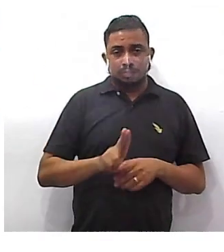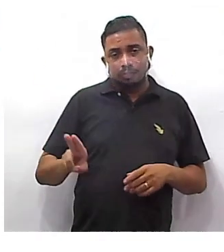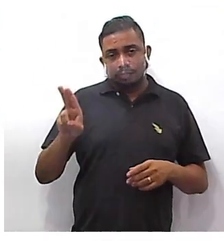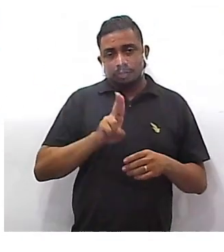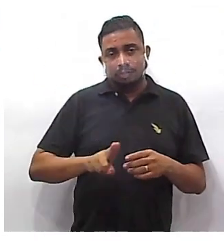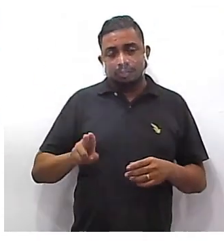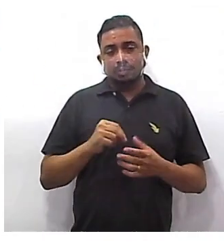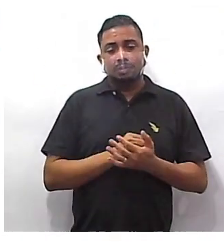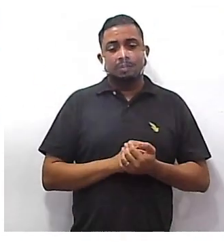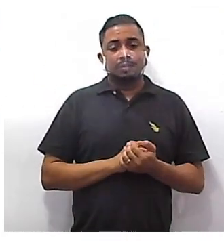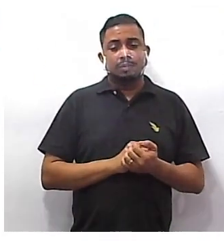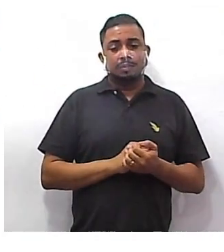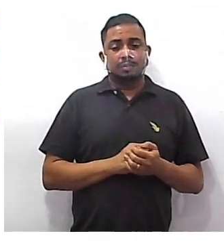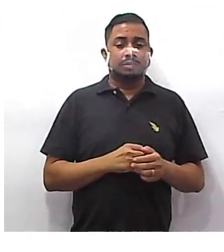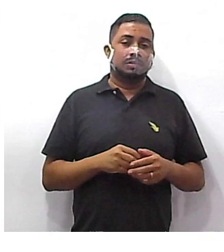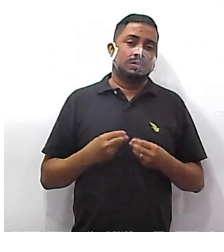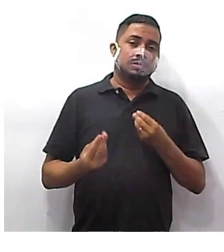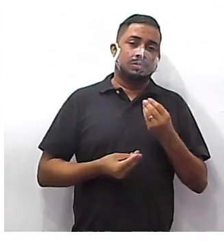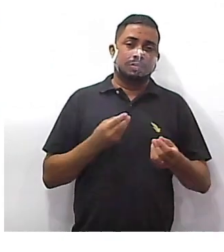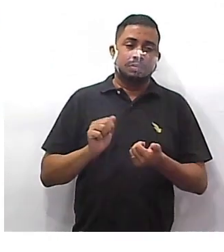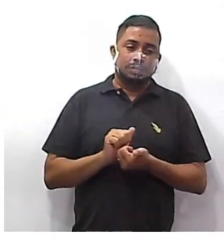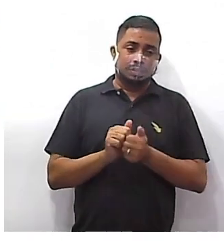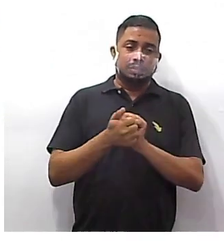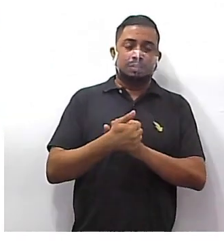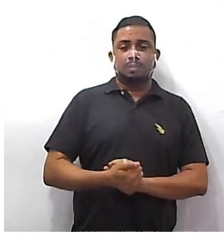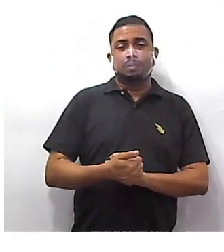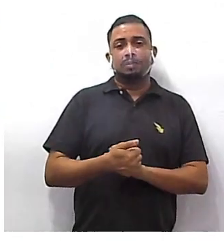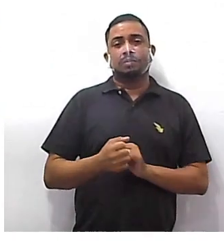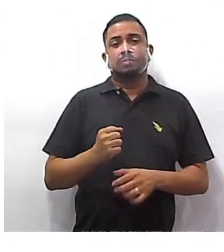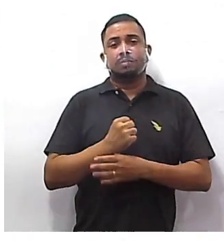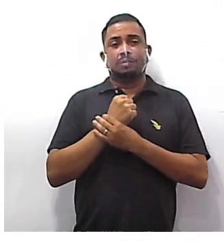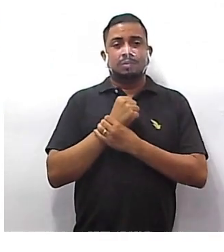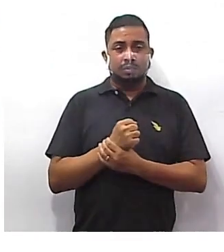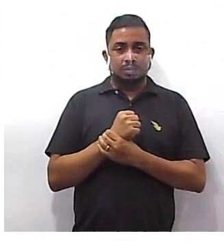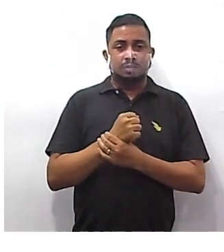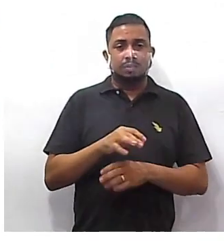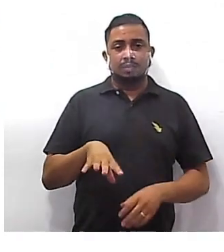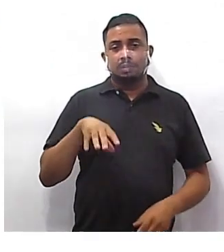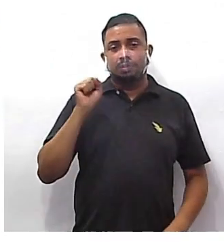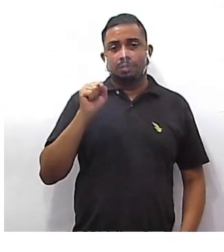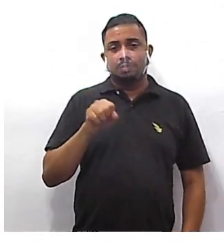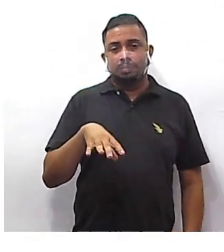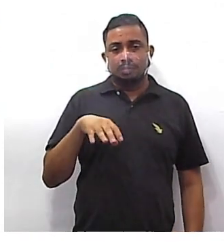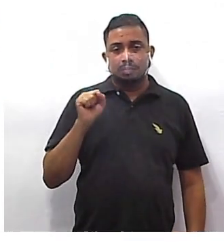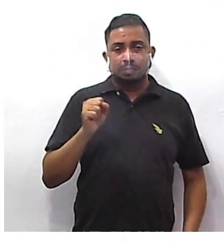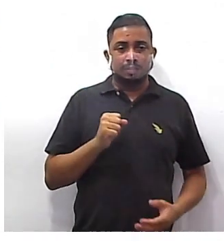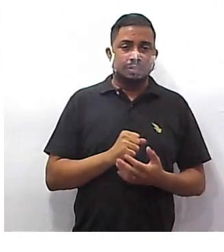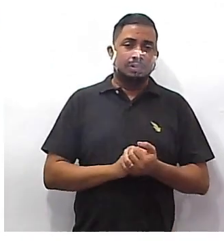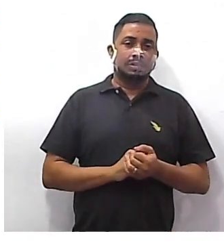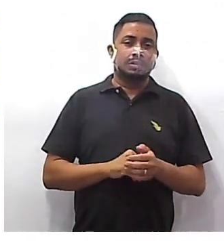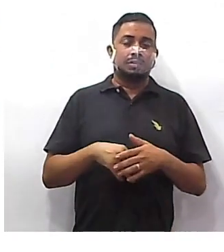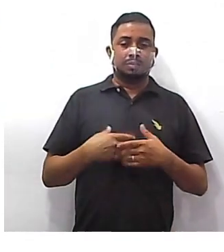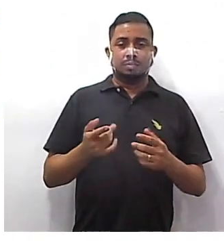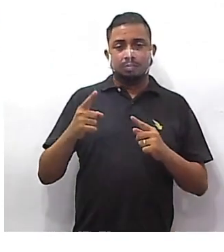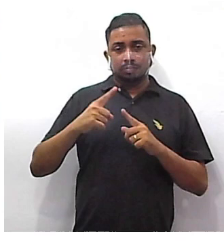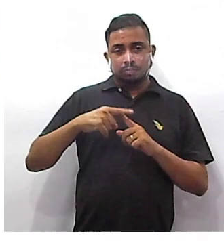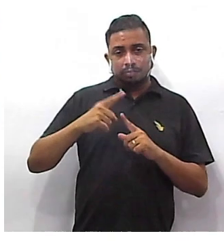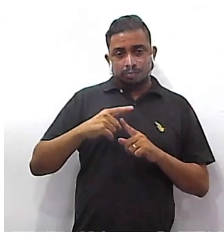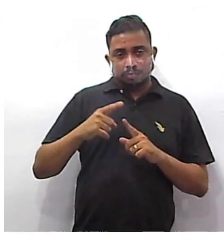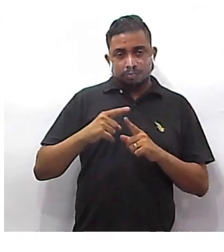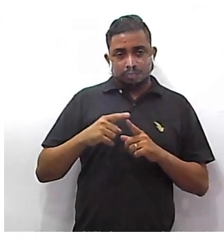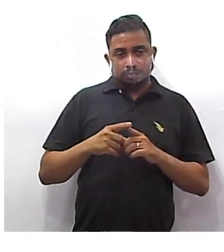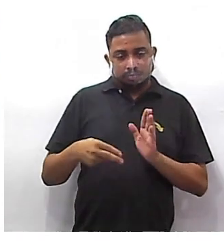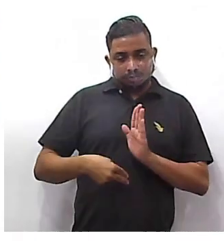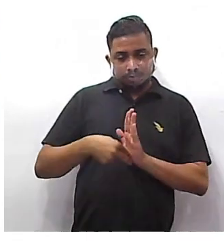de máscara com adaptação facial de proteção, respiratórias descartáveis, do tipo cirúrgicas